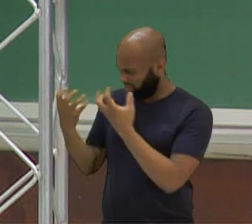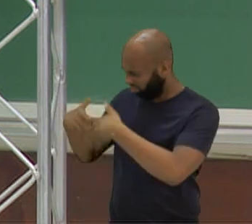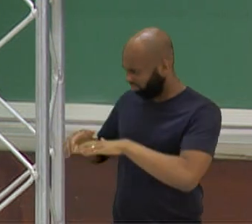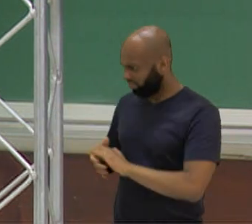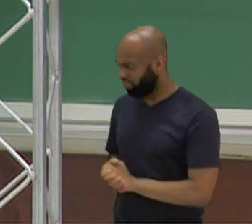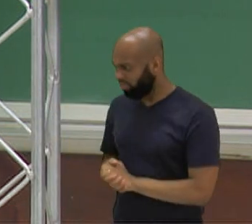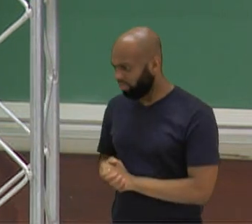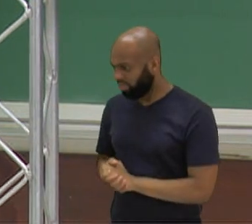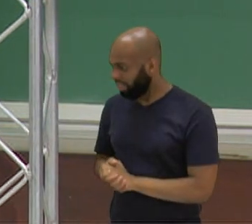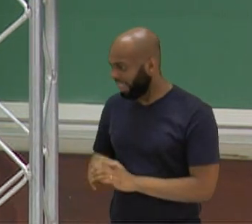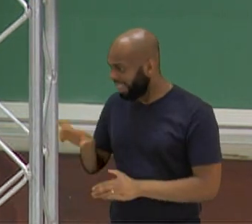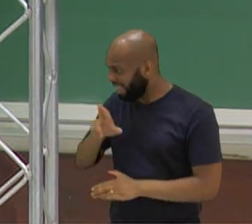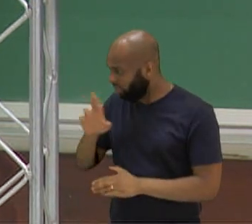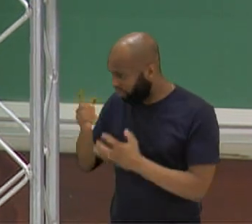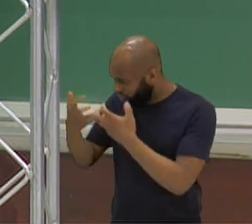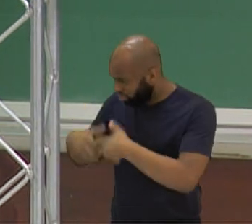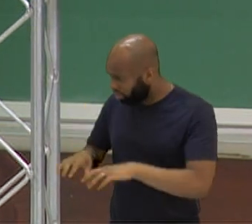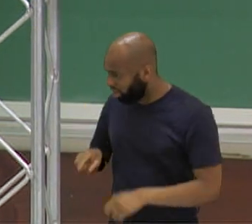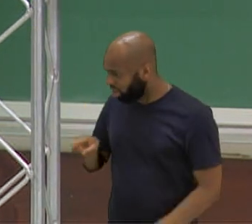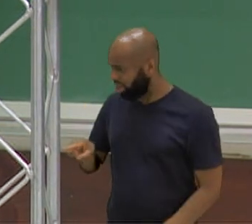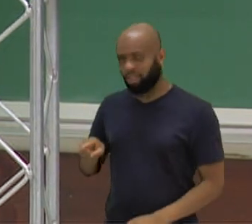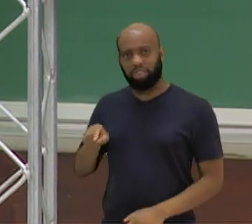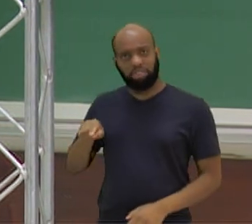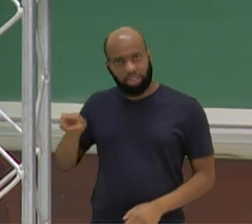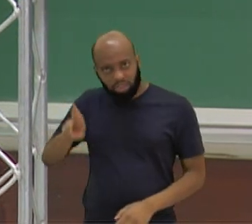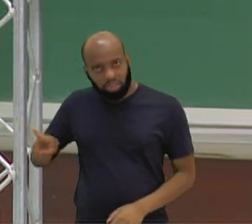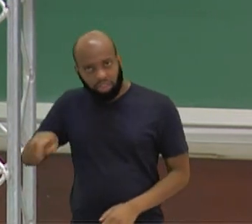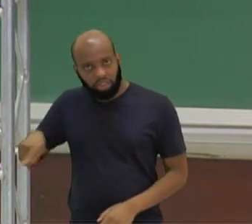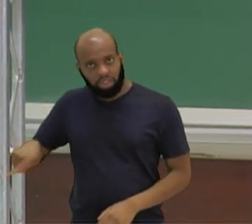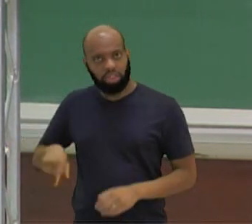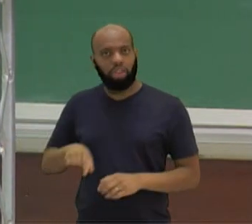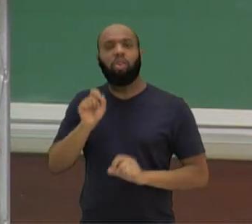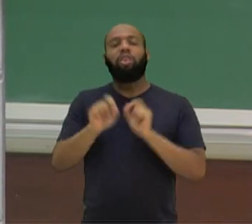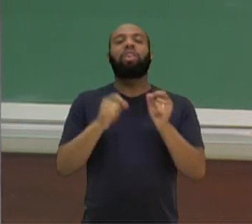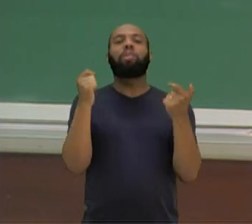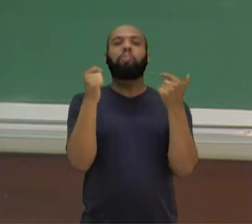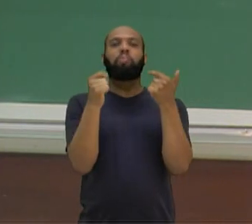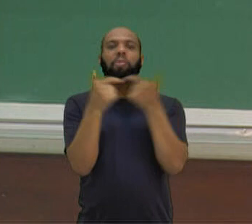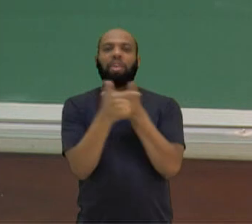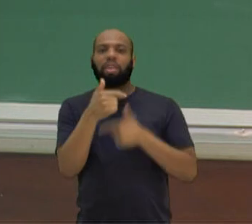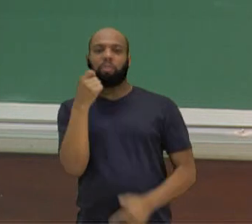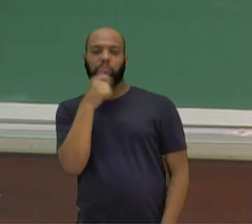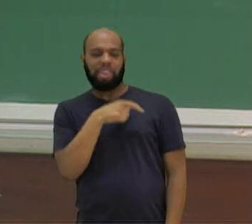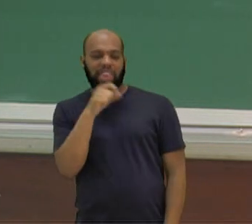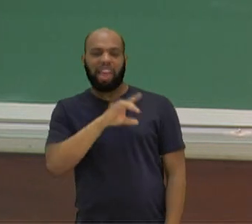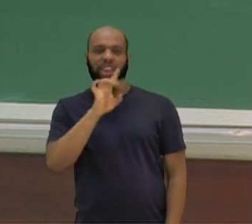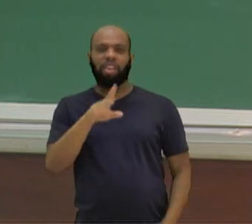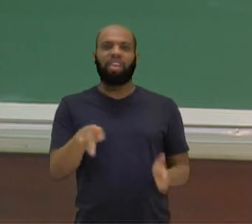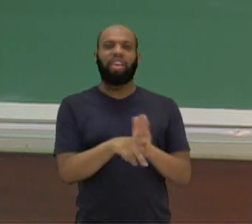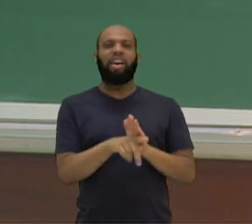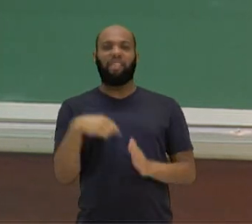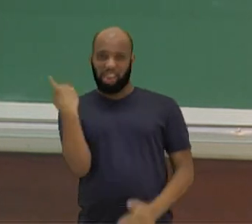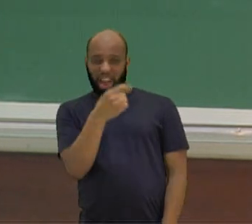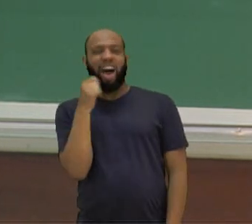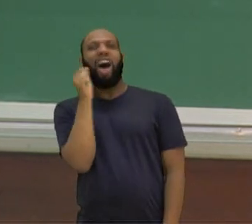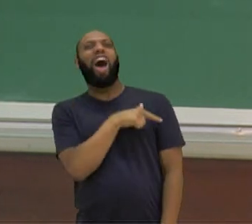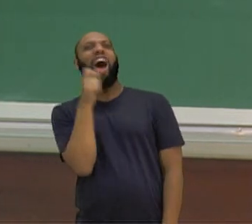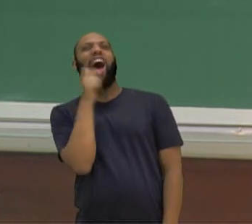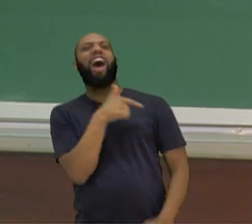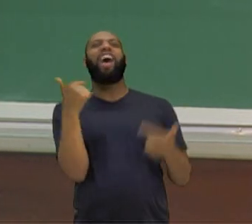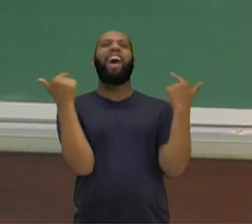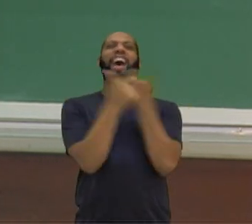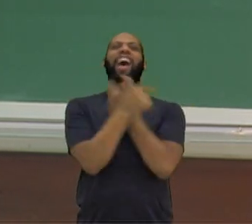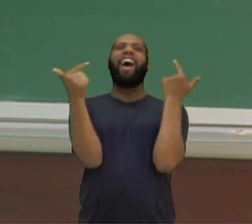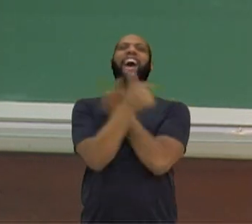liga? Não se liga. Então o que tem de humor aqui? Lembrando que o humor não é só aquela coisa para a gente rir. É